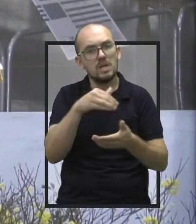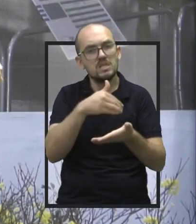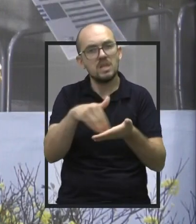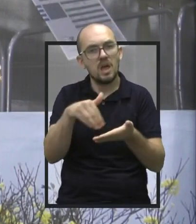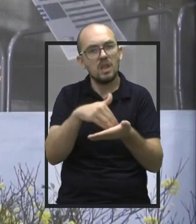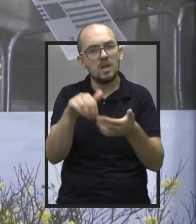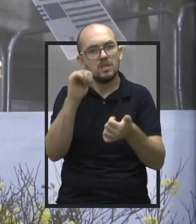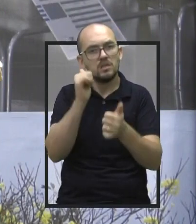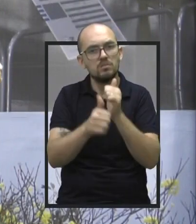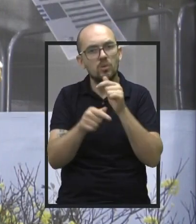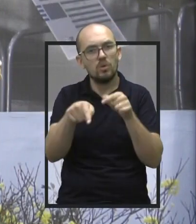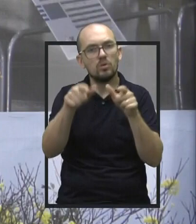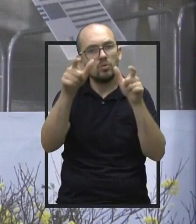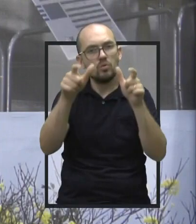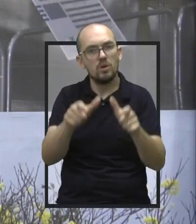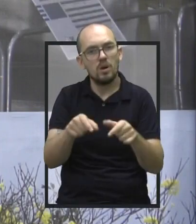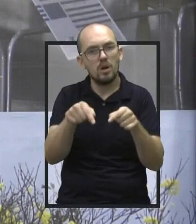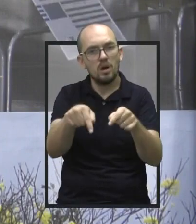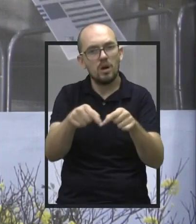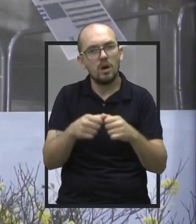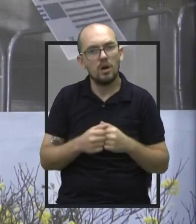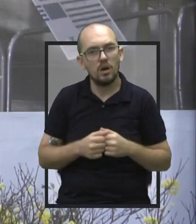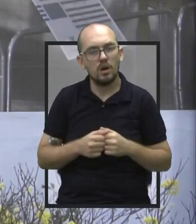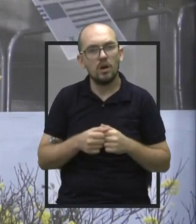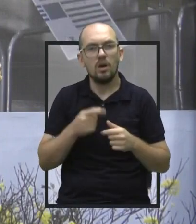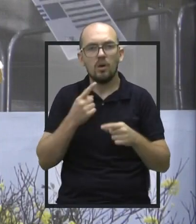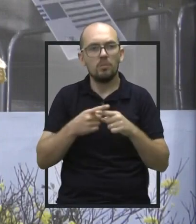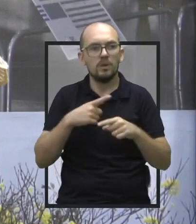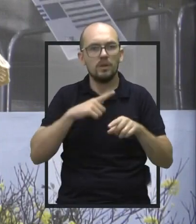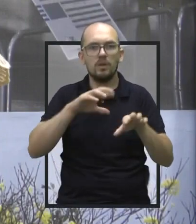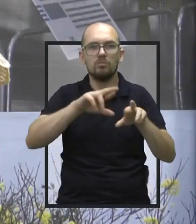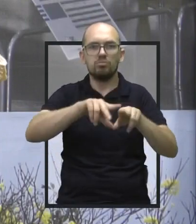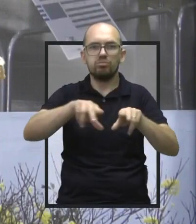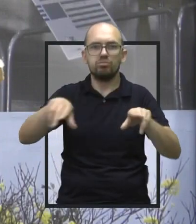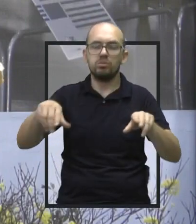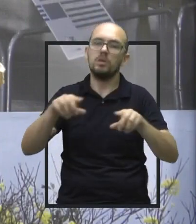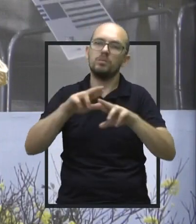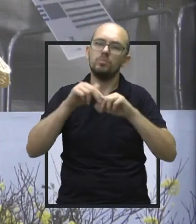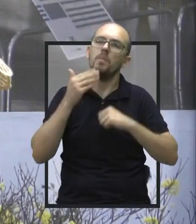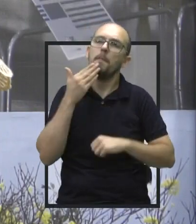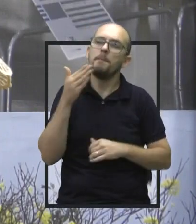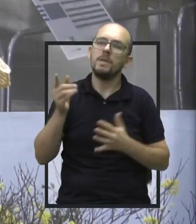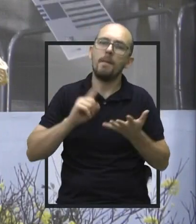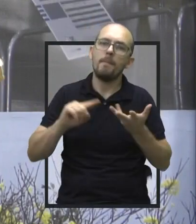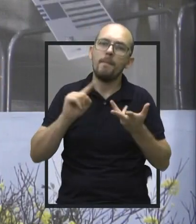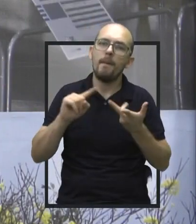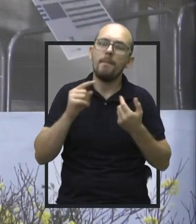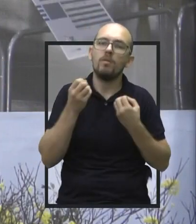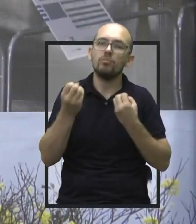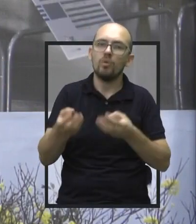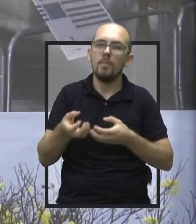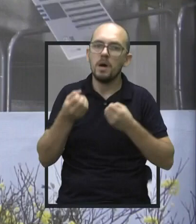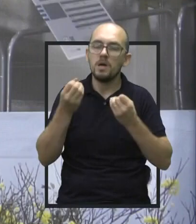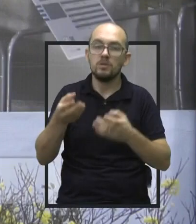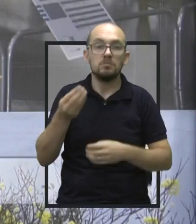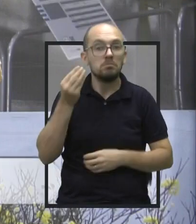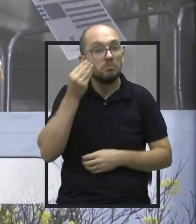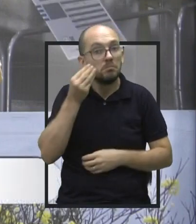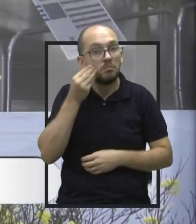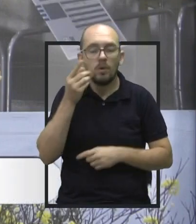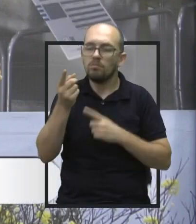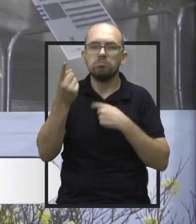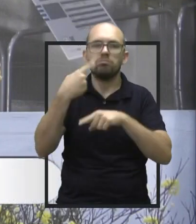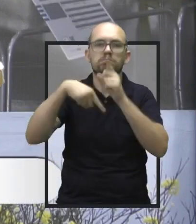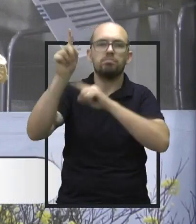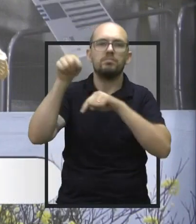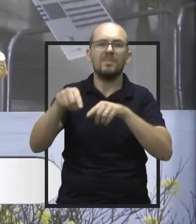esportes ali, juntamente com esse complexo esportivo. Então eu pedi todas essas informações, Ângelo, para realmente uma transformação